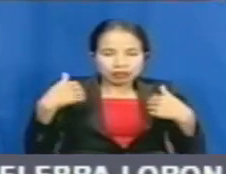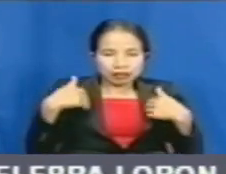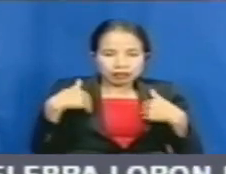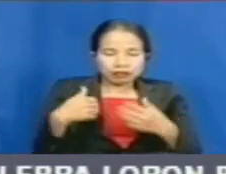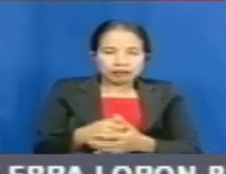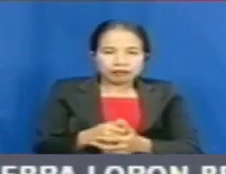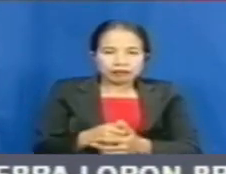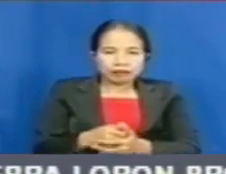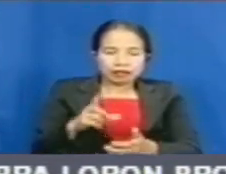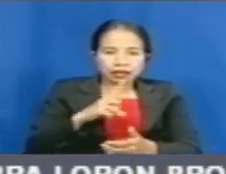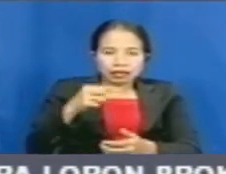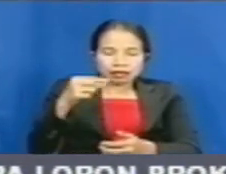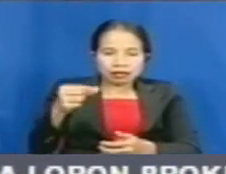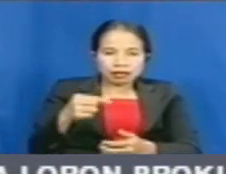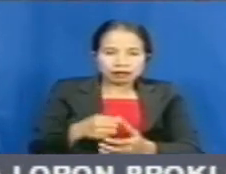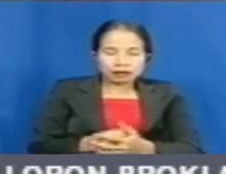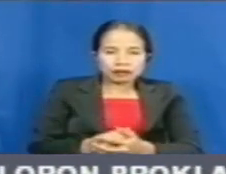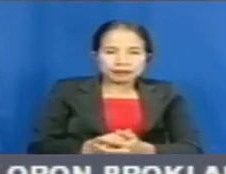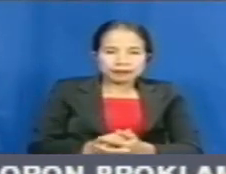iha laga, iha hamuto,